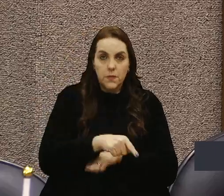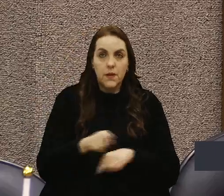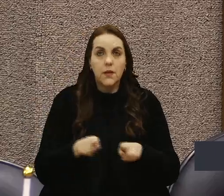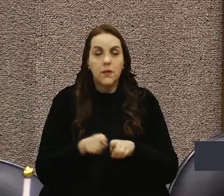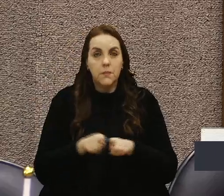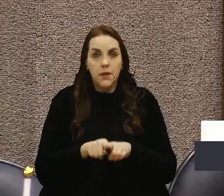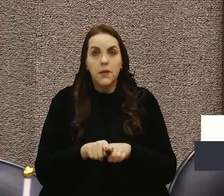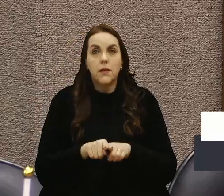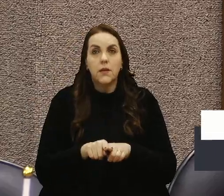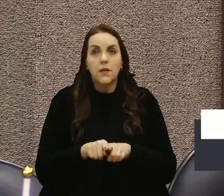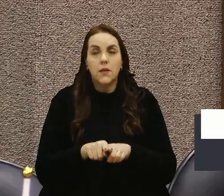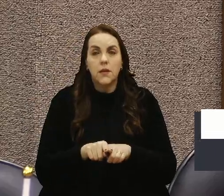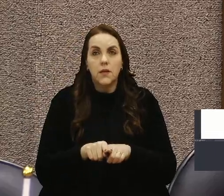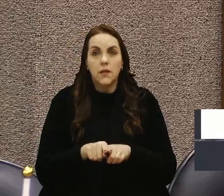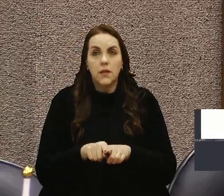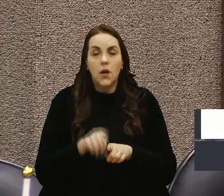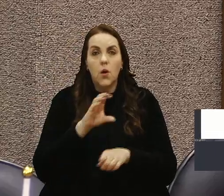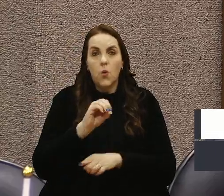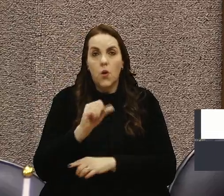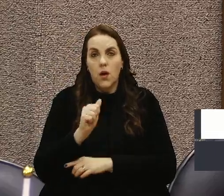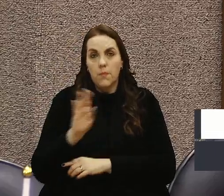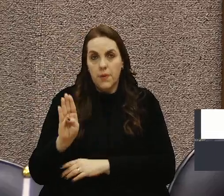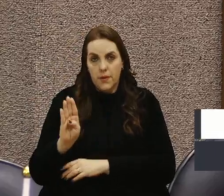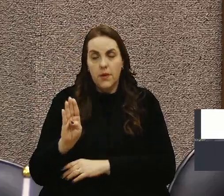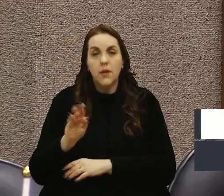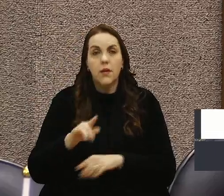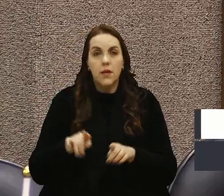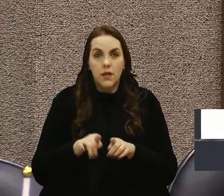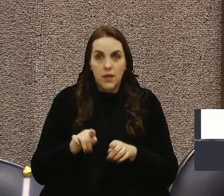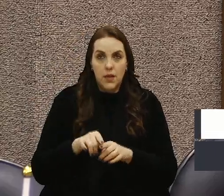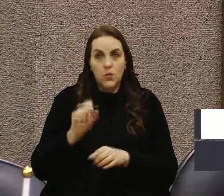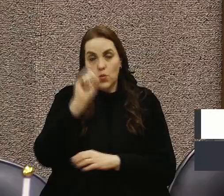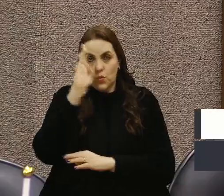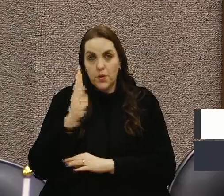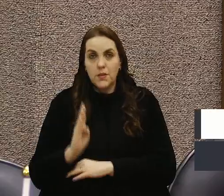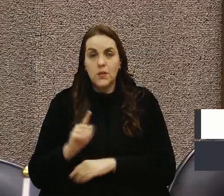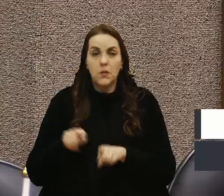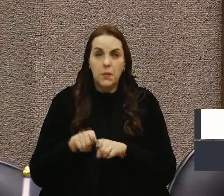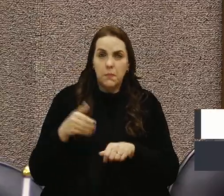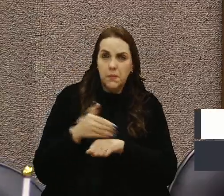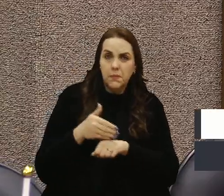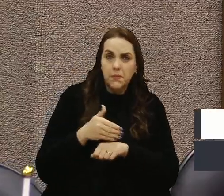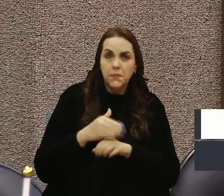compõe a Ordem dos Advogados do Brasil, fazendo parte de importantes comissões